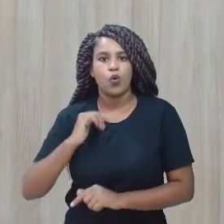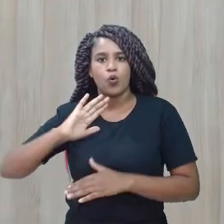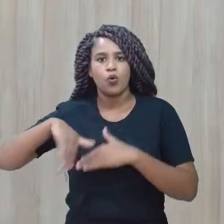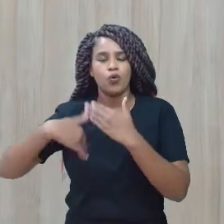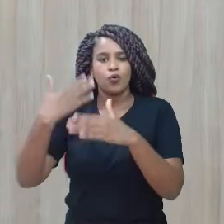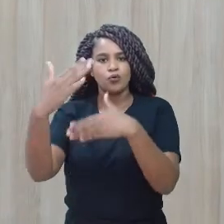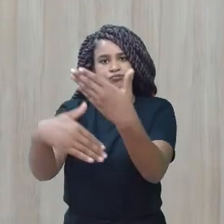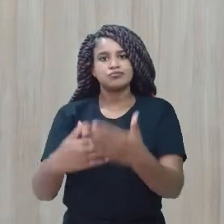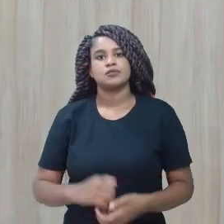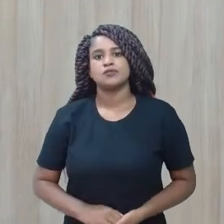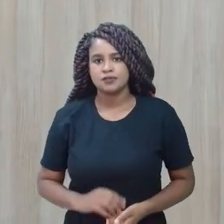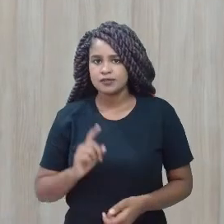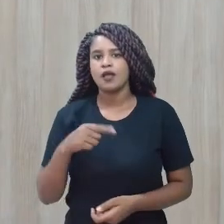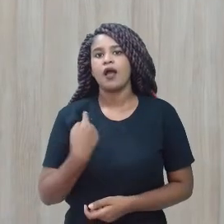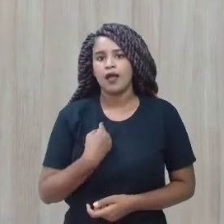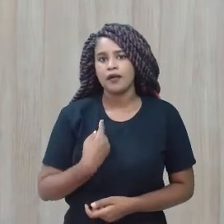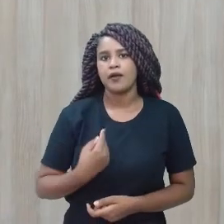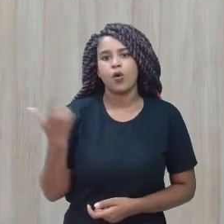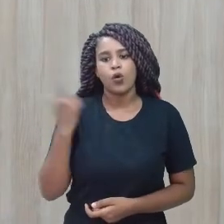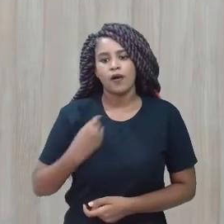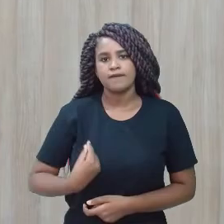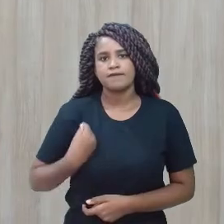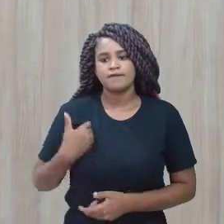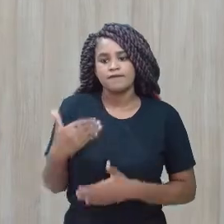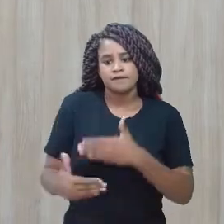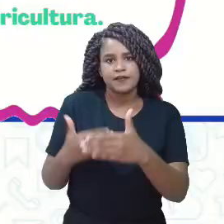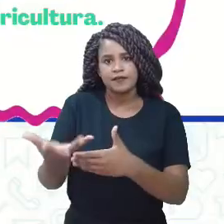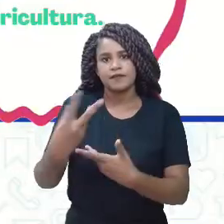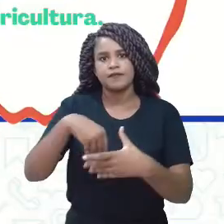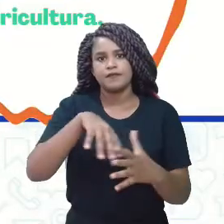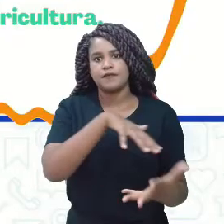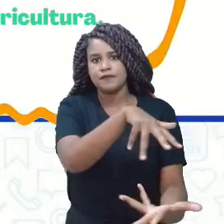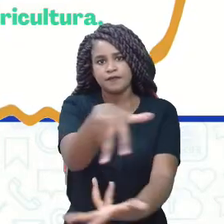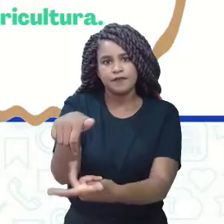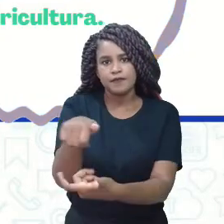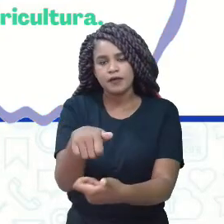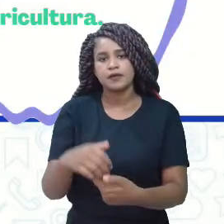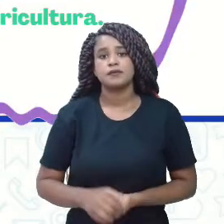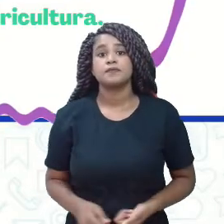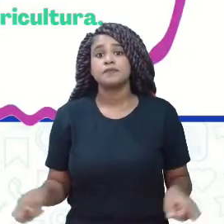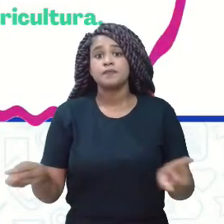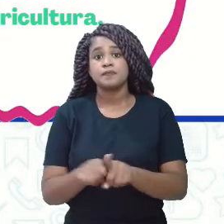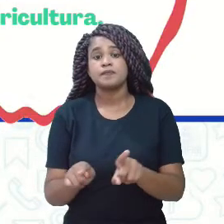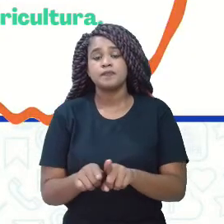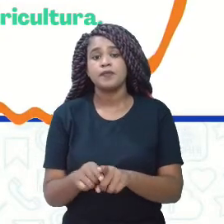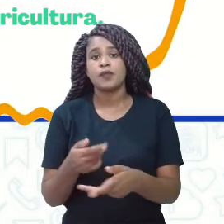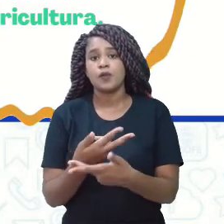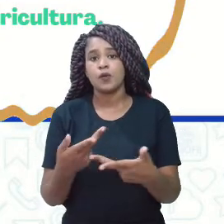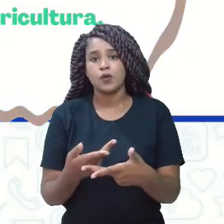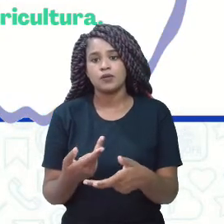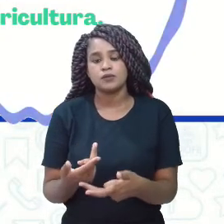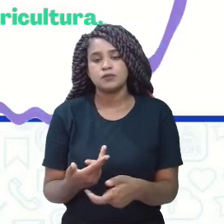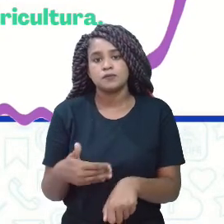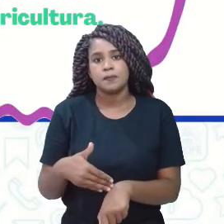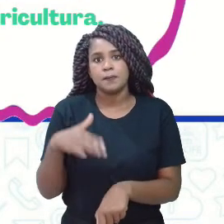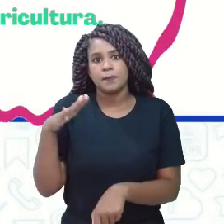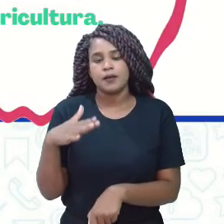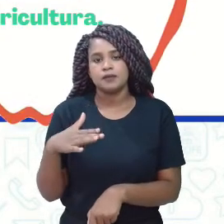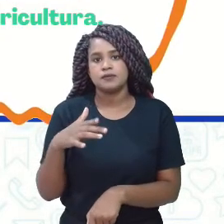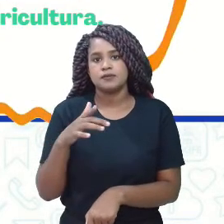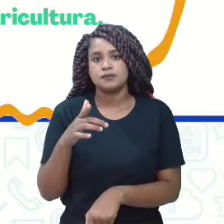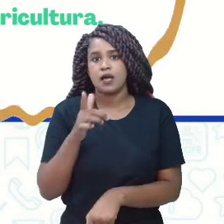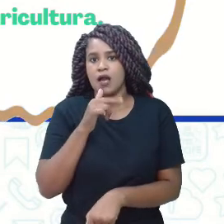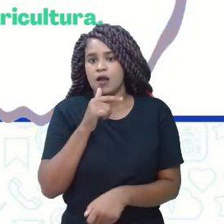desenvolva, certo? Que a gente exista dentro do planeta Terra. E a atividade que mais consome água no mundo